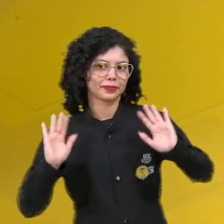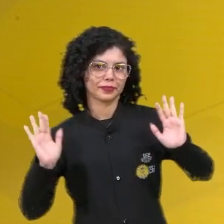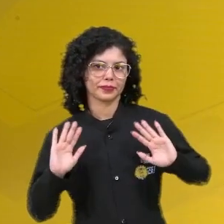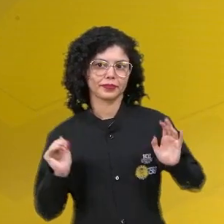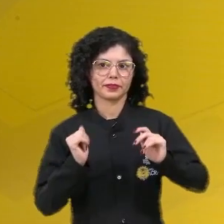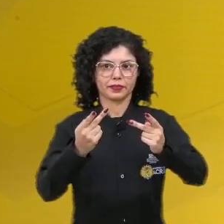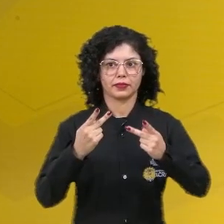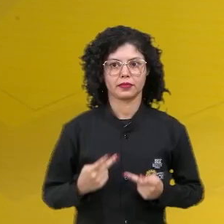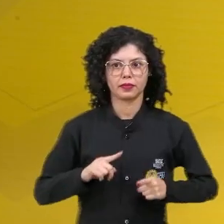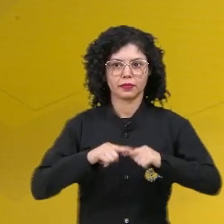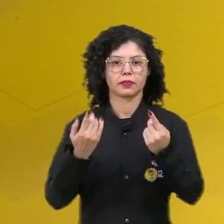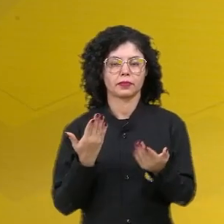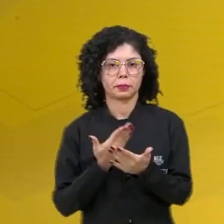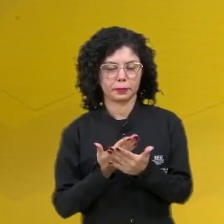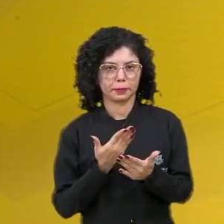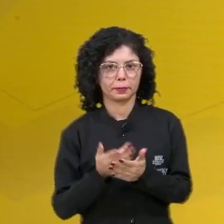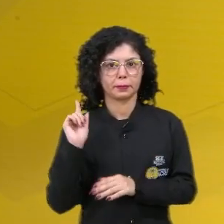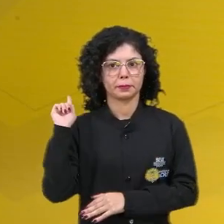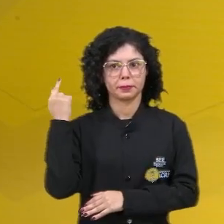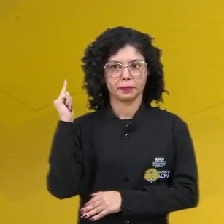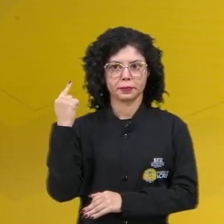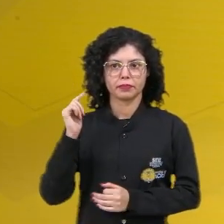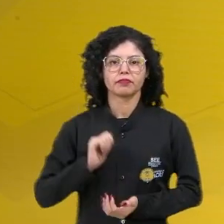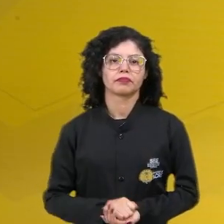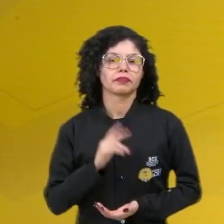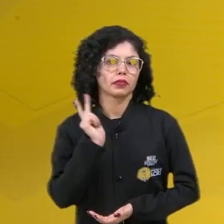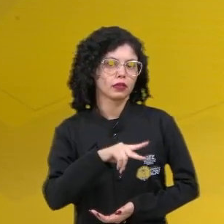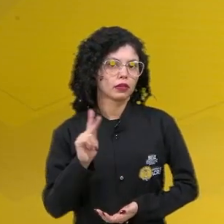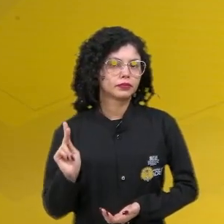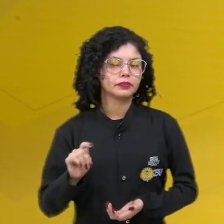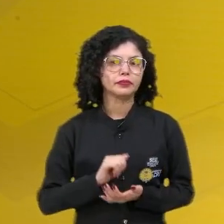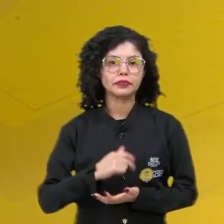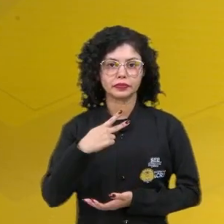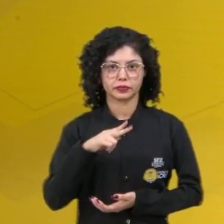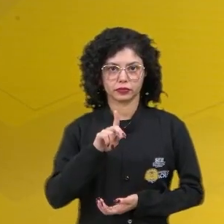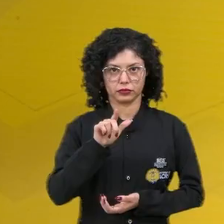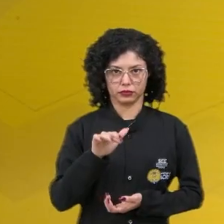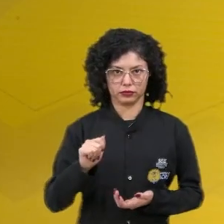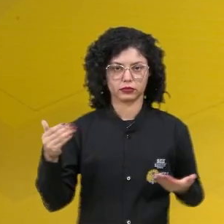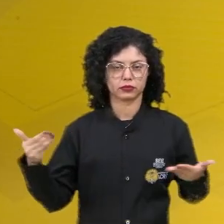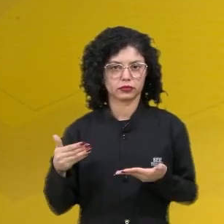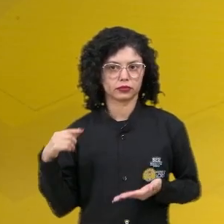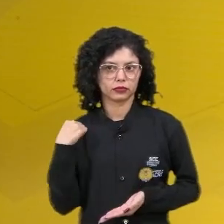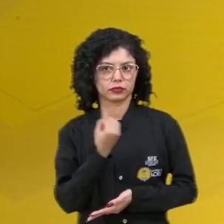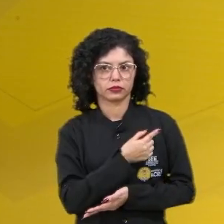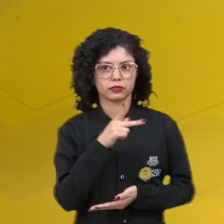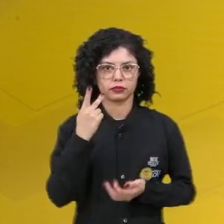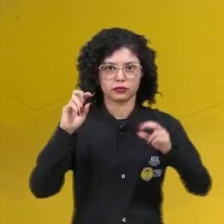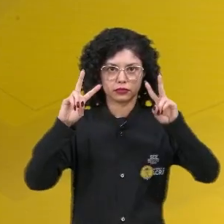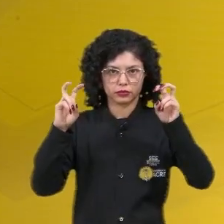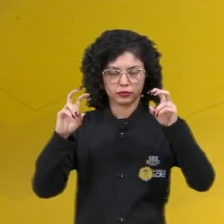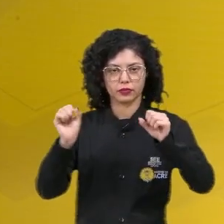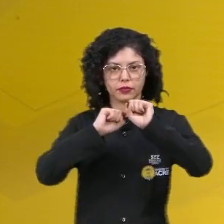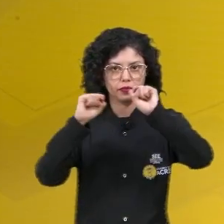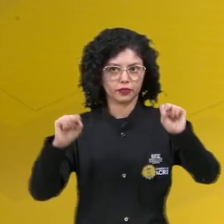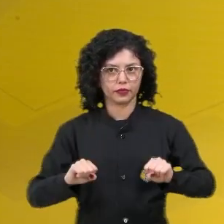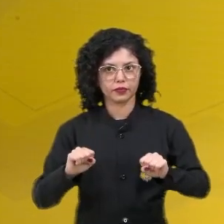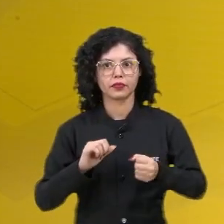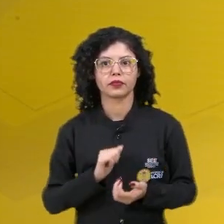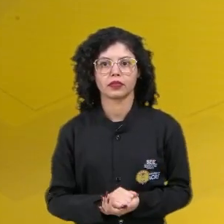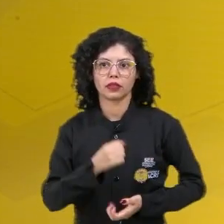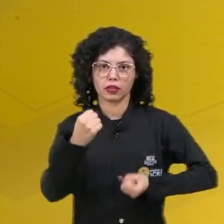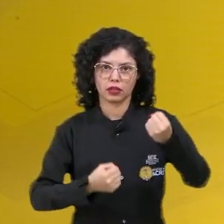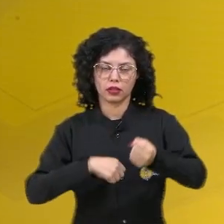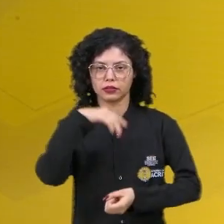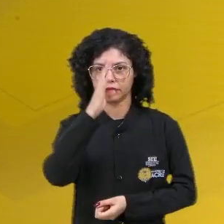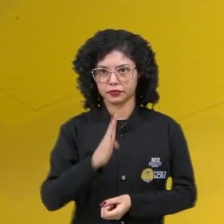Olá, seja bem-vindo a mais uma aula de Geografia. Eu sou a professora Paula e o assunto de hoje é Sistemas de Transportes do